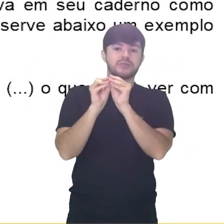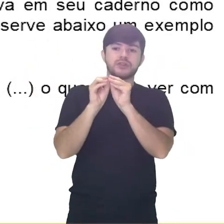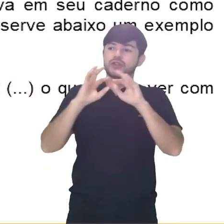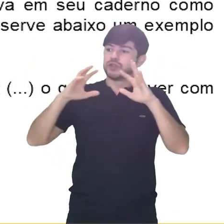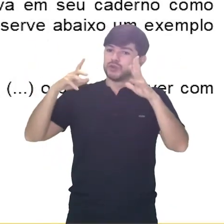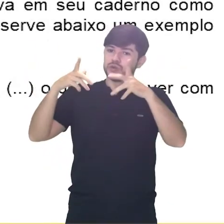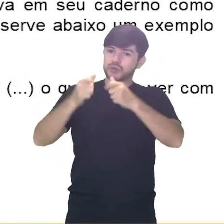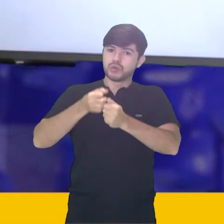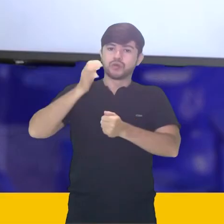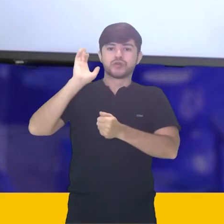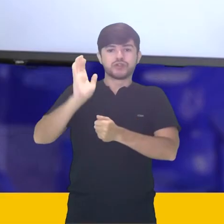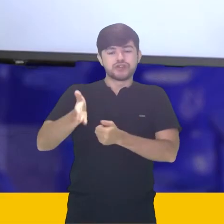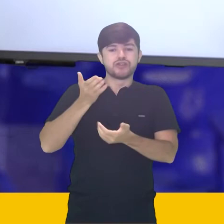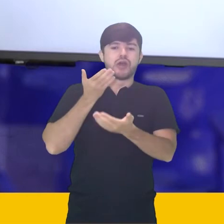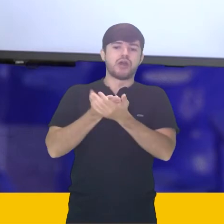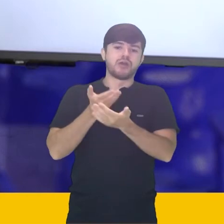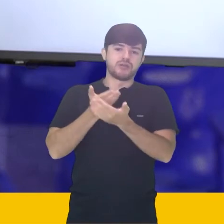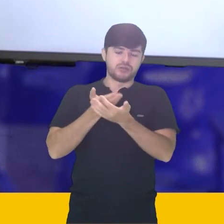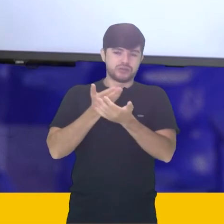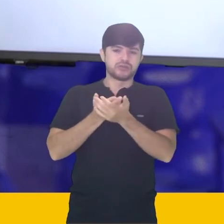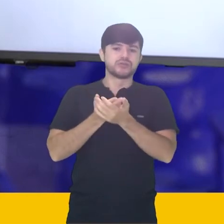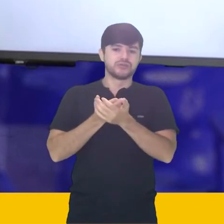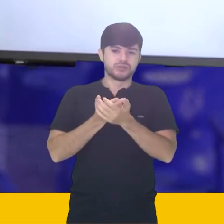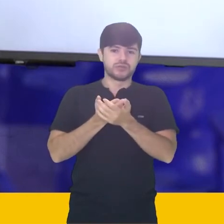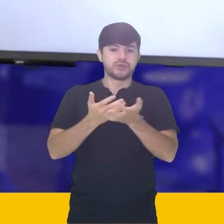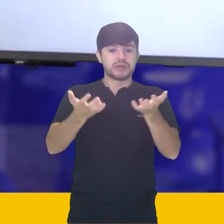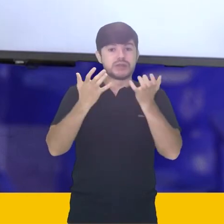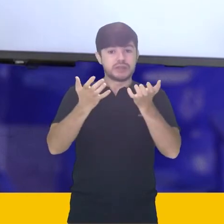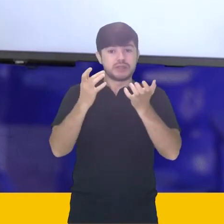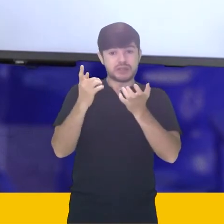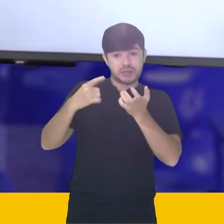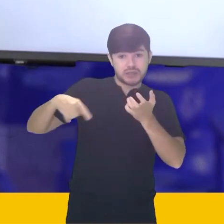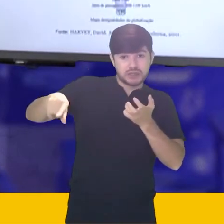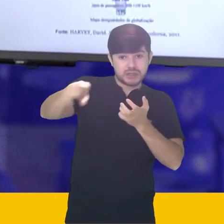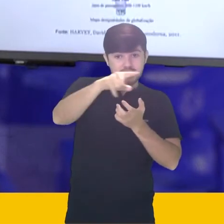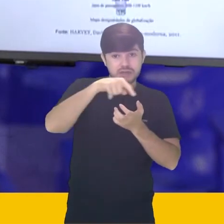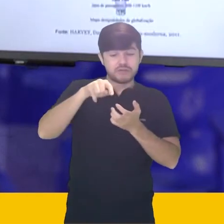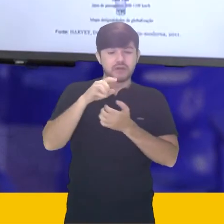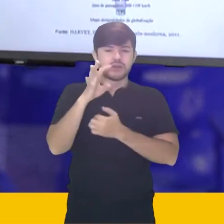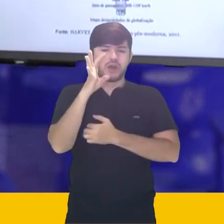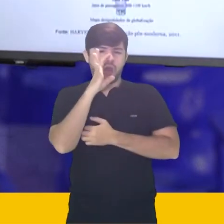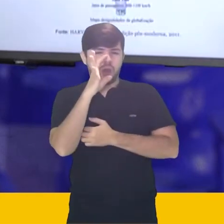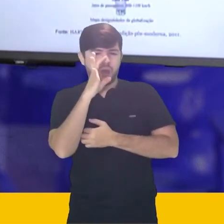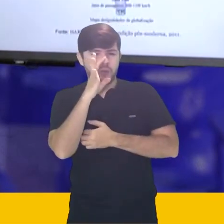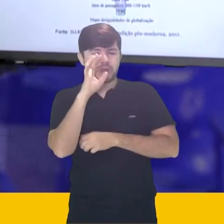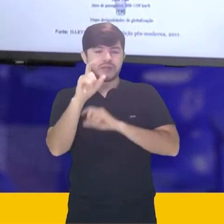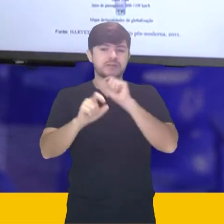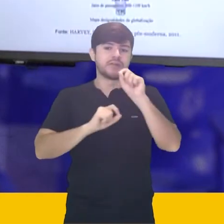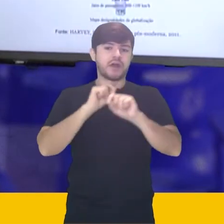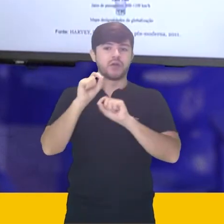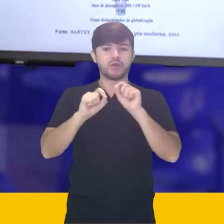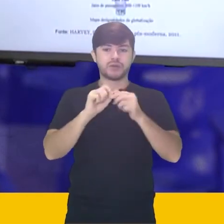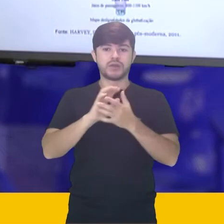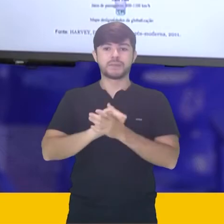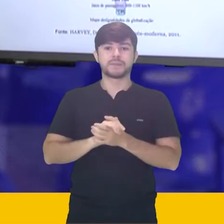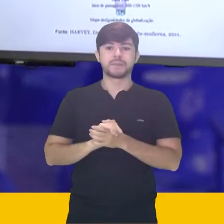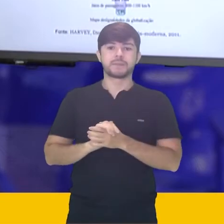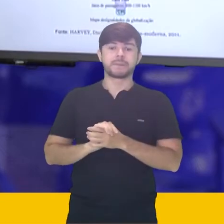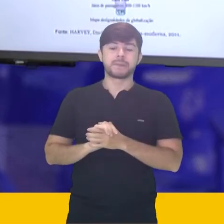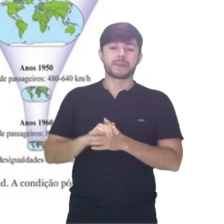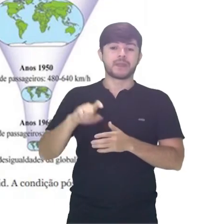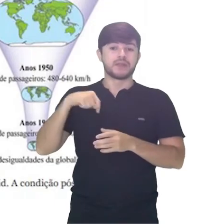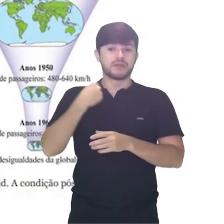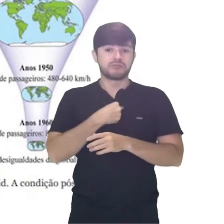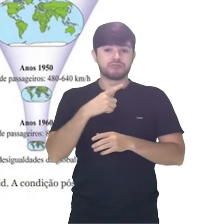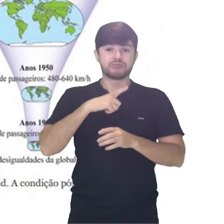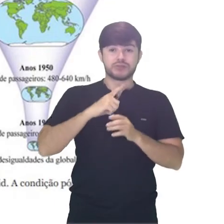tudo que a gente discutiu aqui. E aí eu queria que vocês, né, observassem a imagem que a gente tem no sétimo